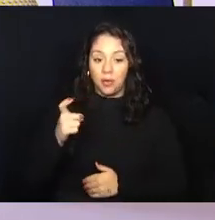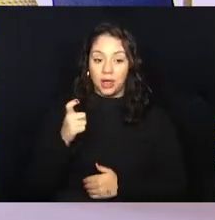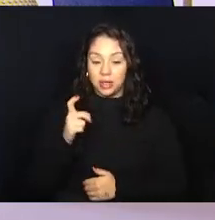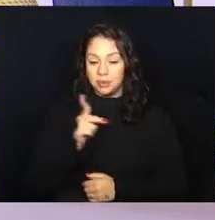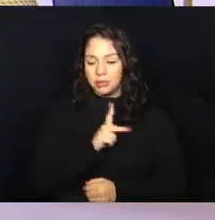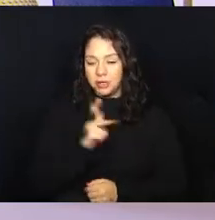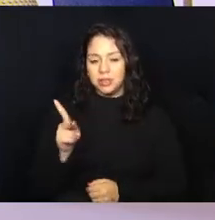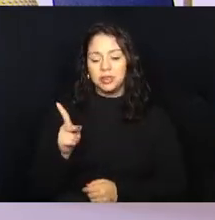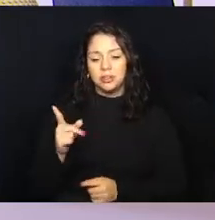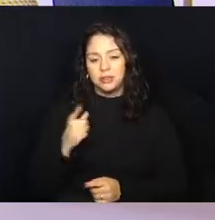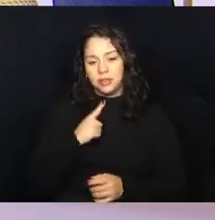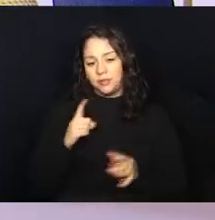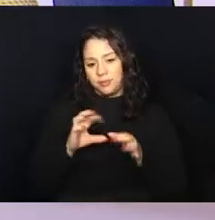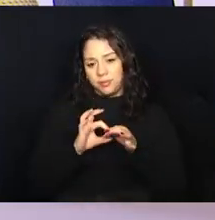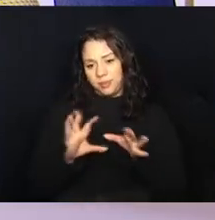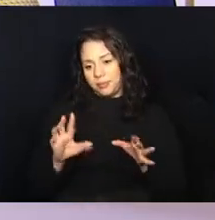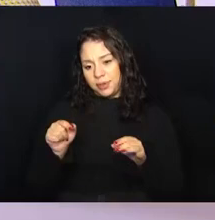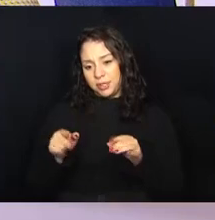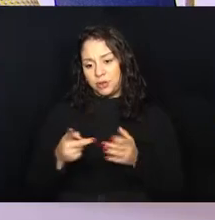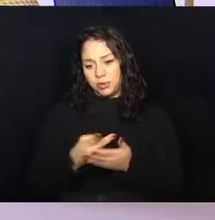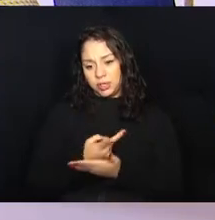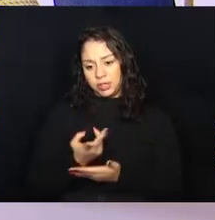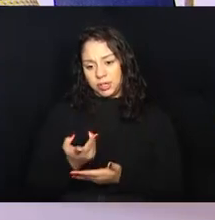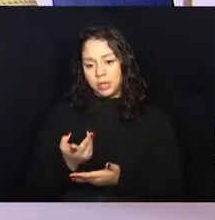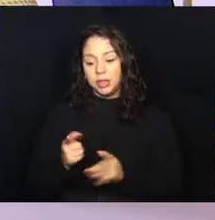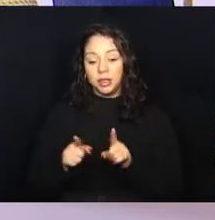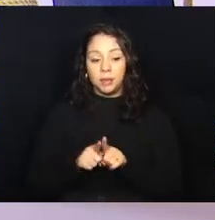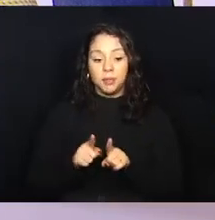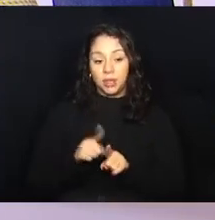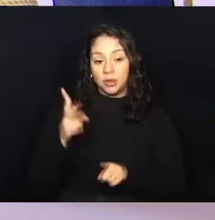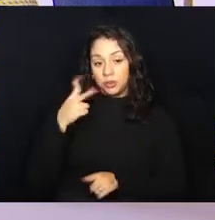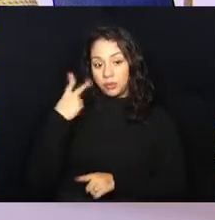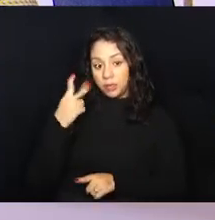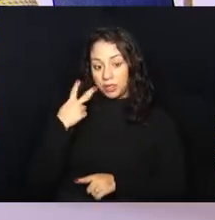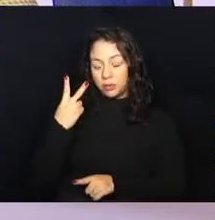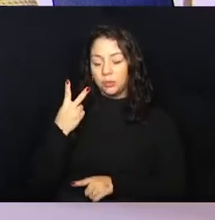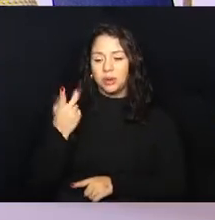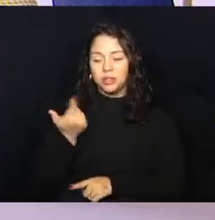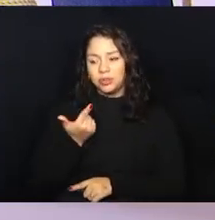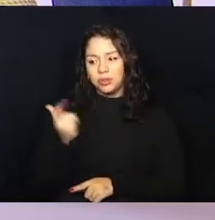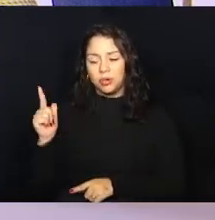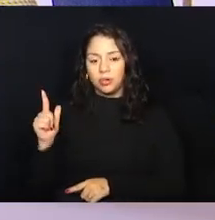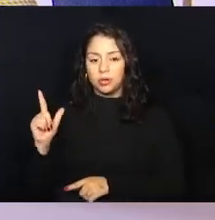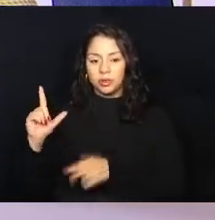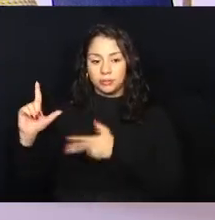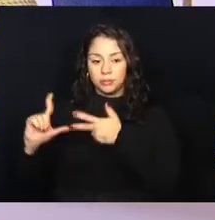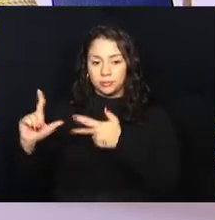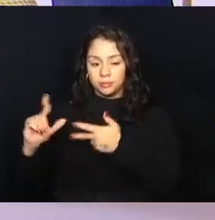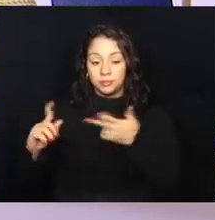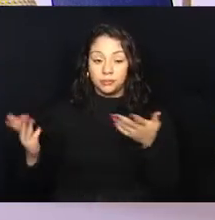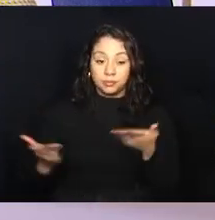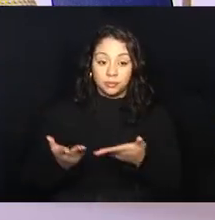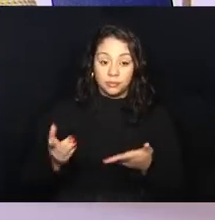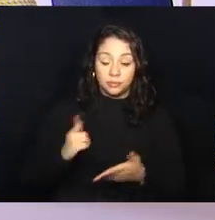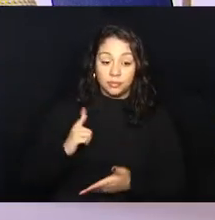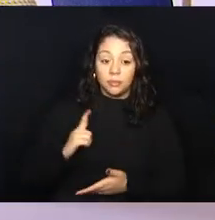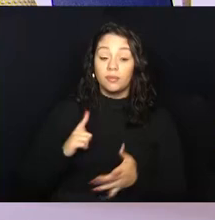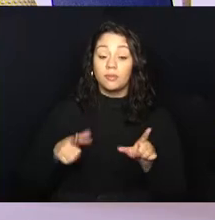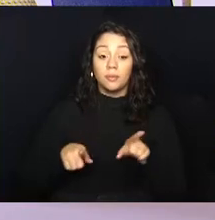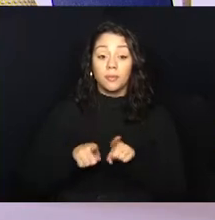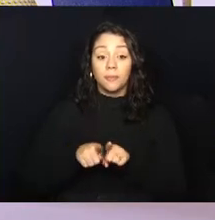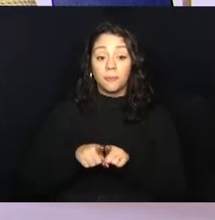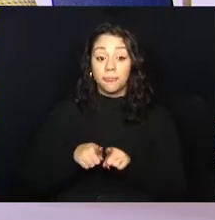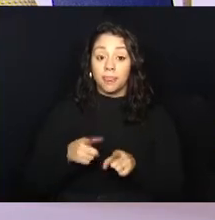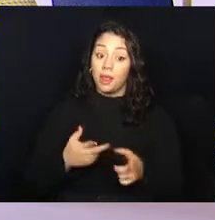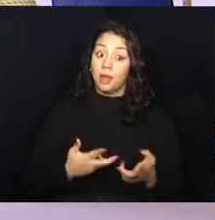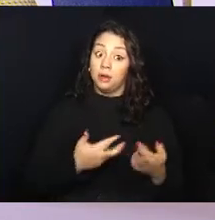agradeço aos ex-presidentes que permitiram o que isso ocorresse aos vereadores de outras legislaturas como a atual